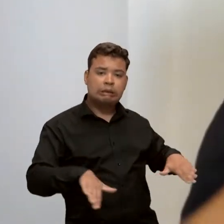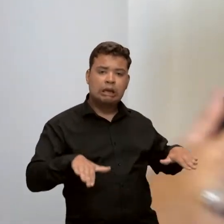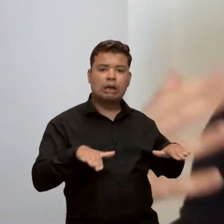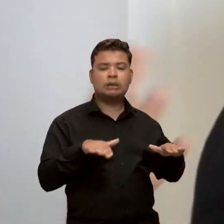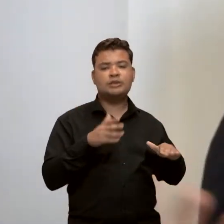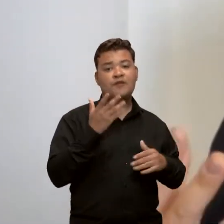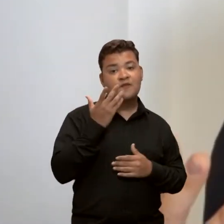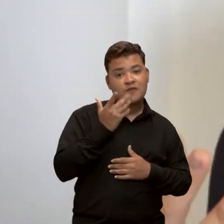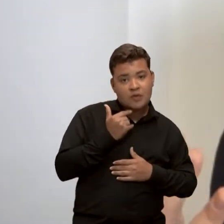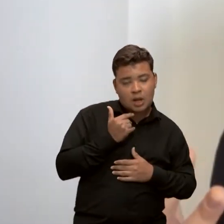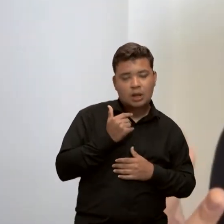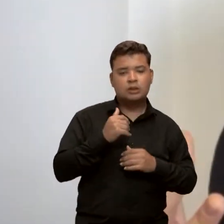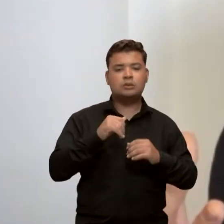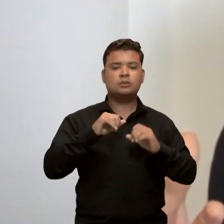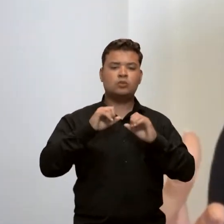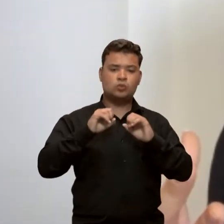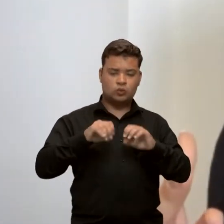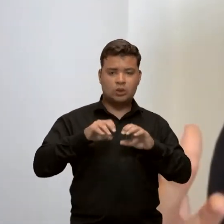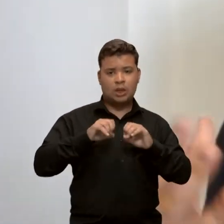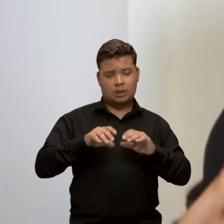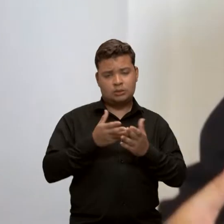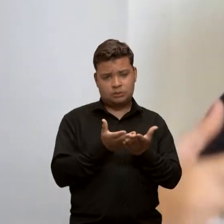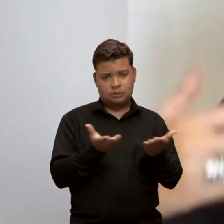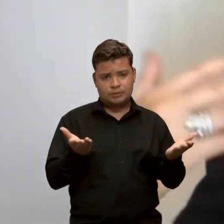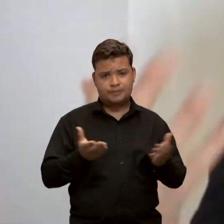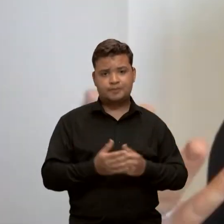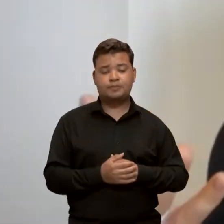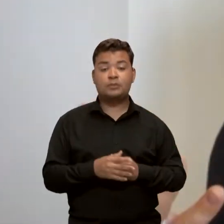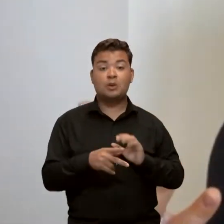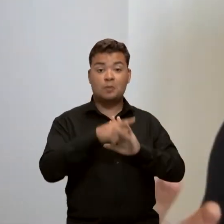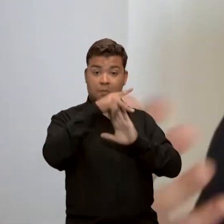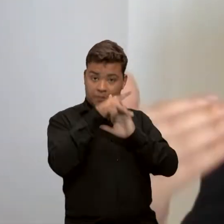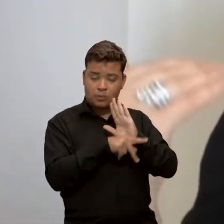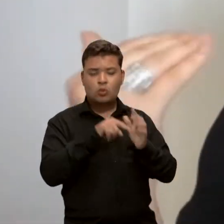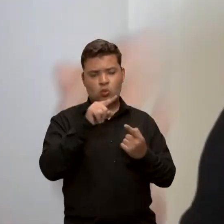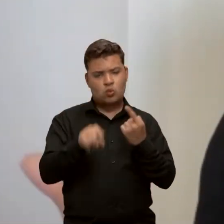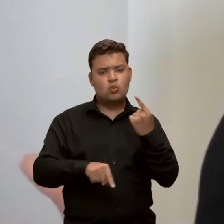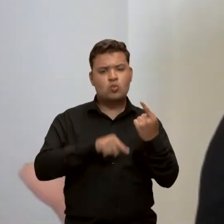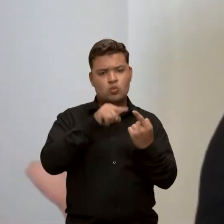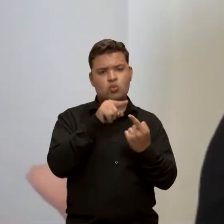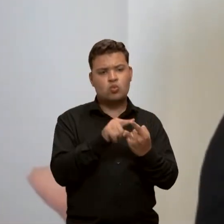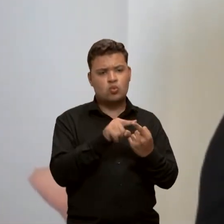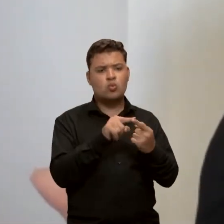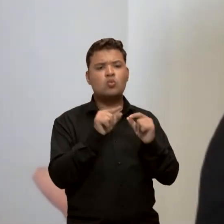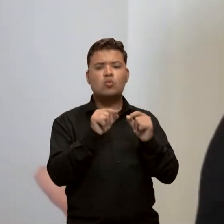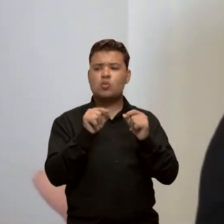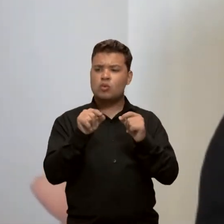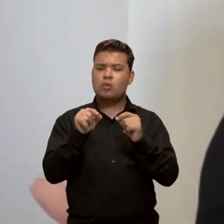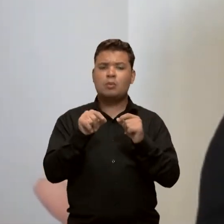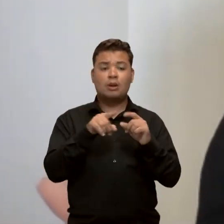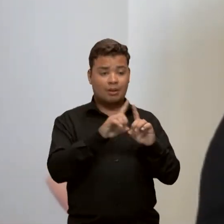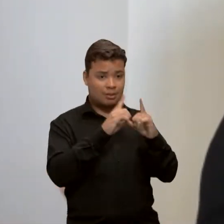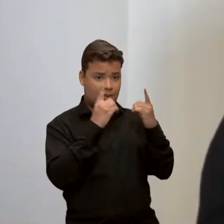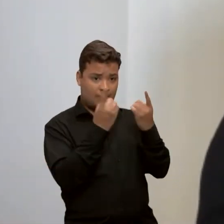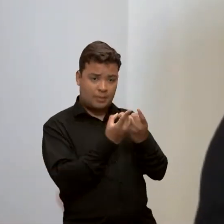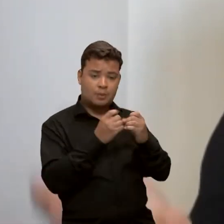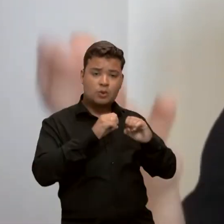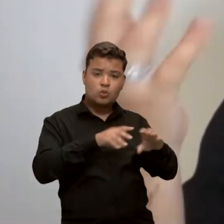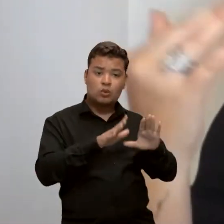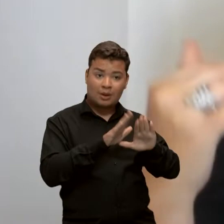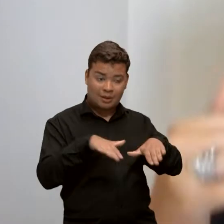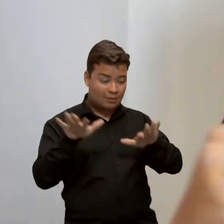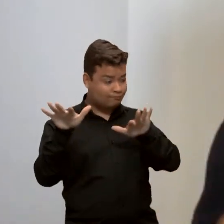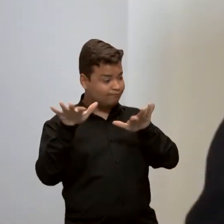infantil. Então, esse projeto Educação Infantil em Cena, ele tem esse objetivo de conceder visibilidade ao Departamento de Educação